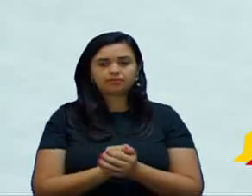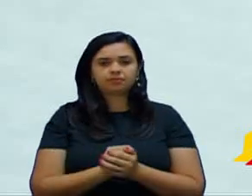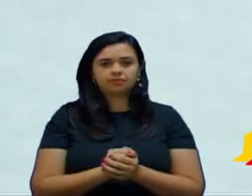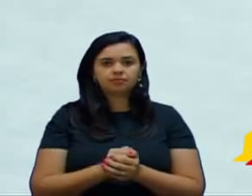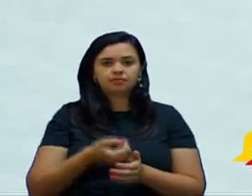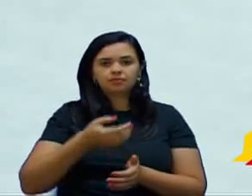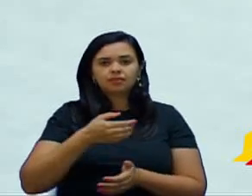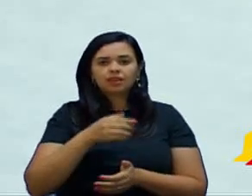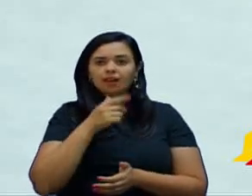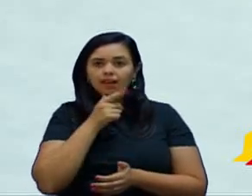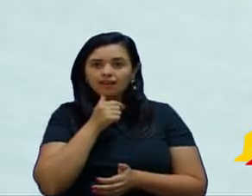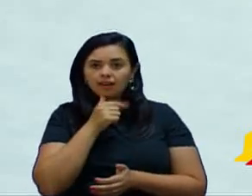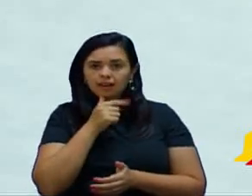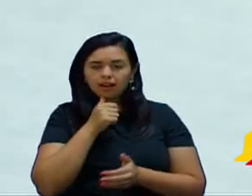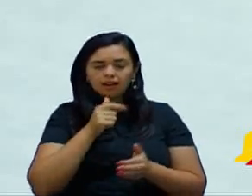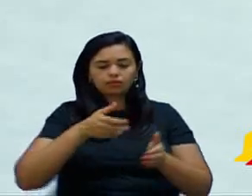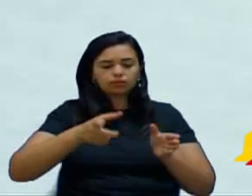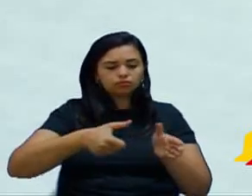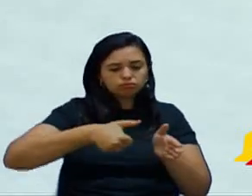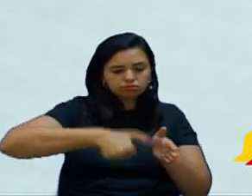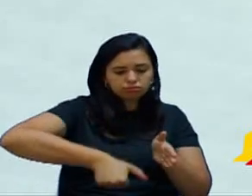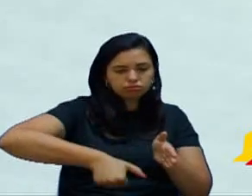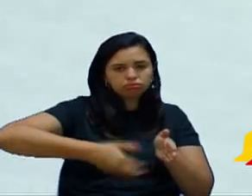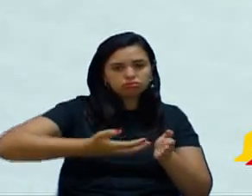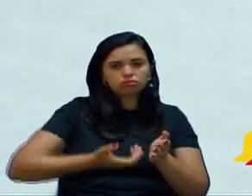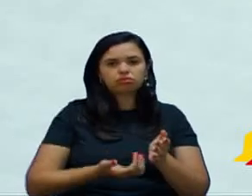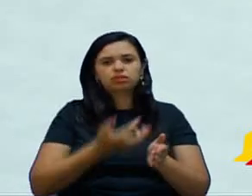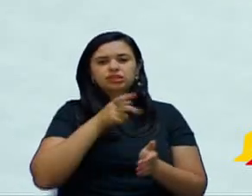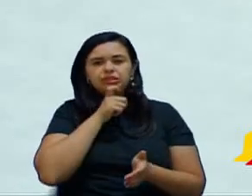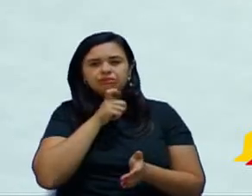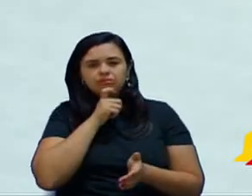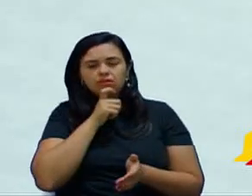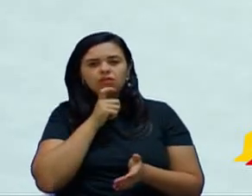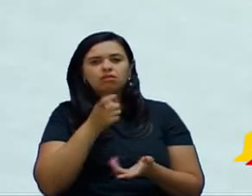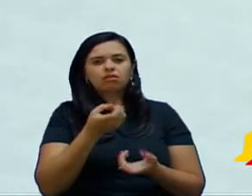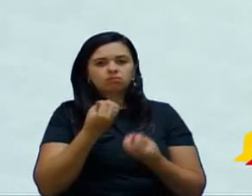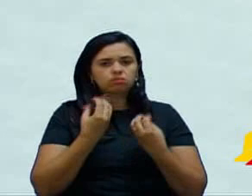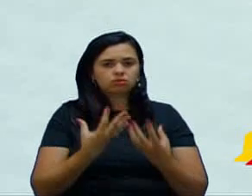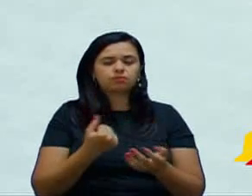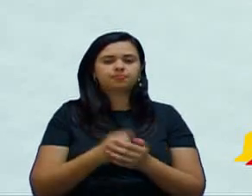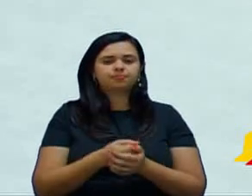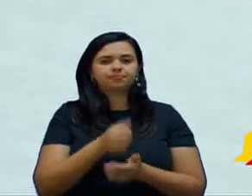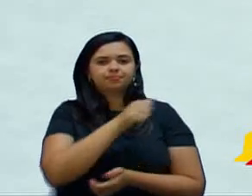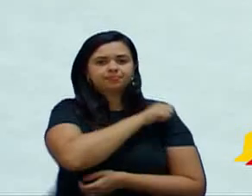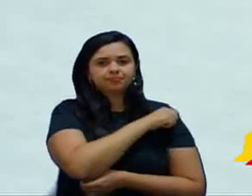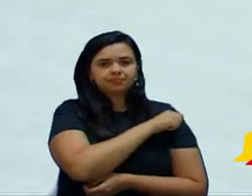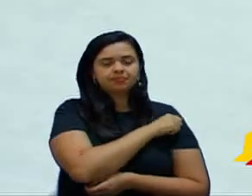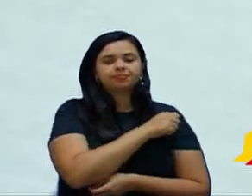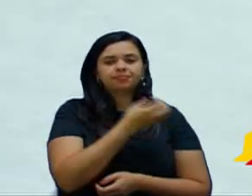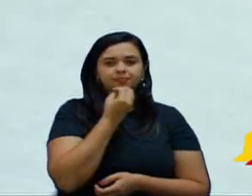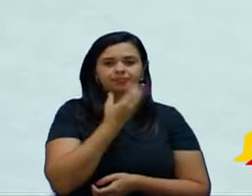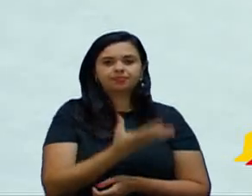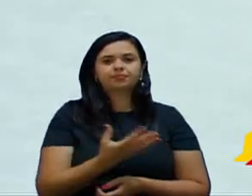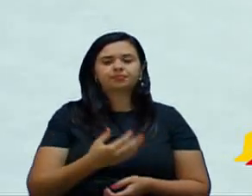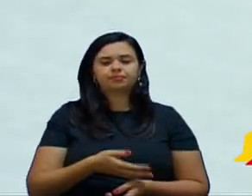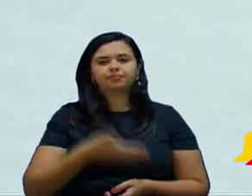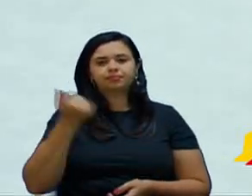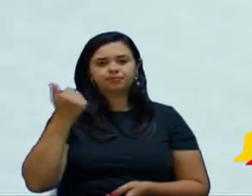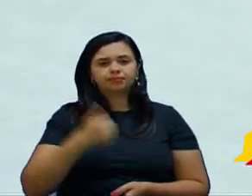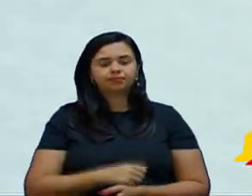bebedouros novos, com água gelada, fresquinha para as crianças, dando ali aos alunos um atendimento